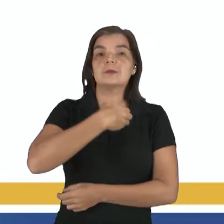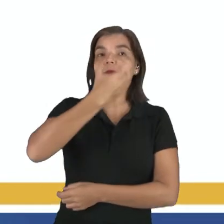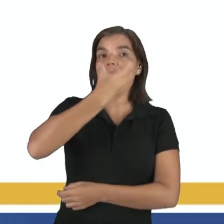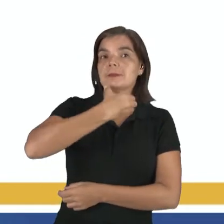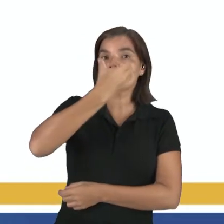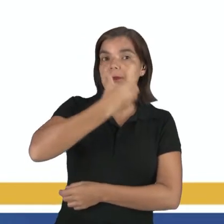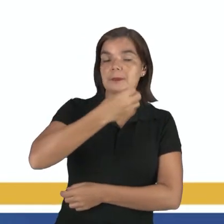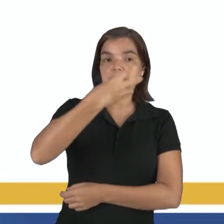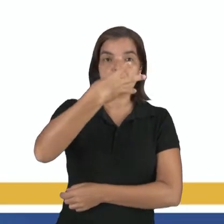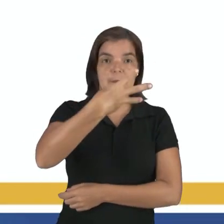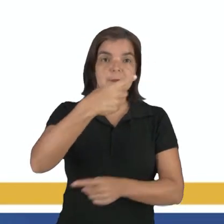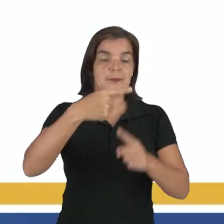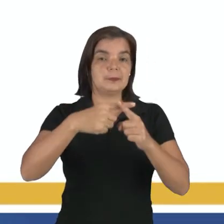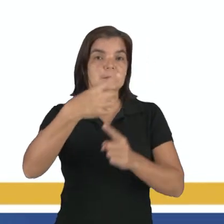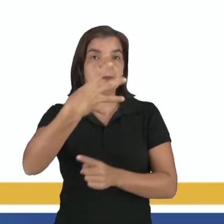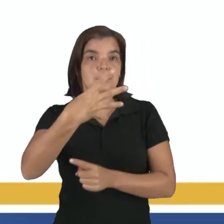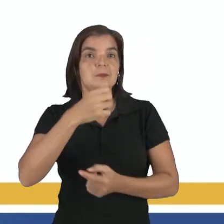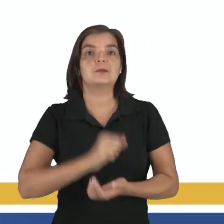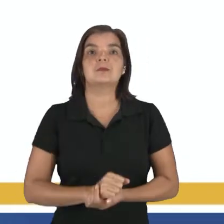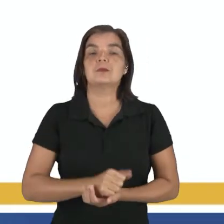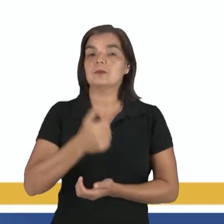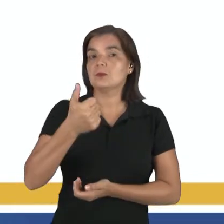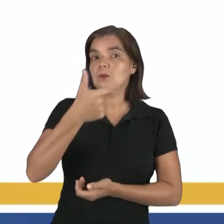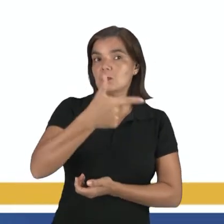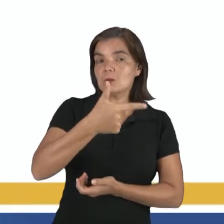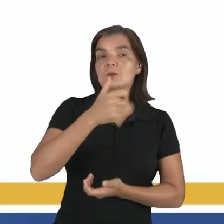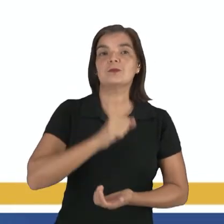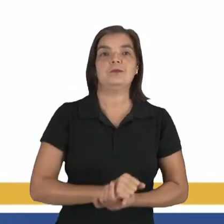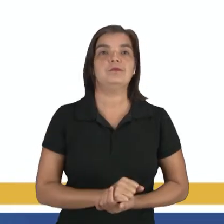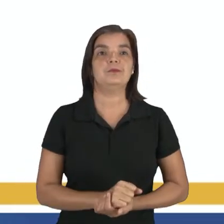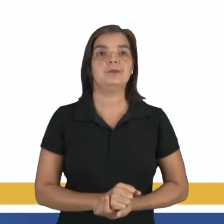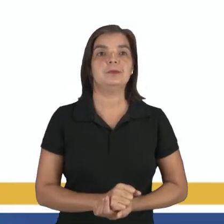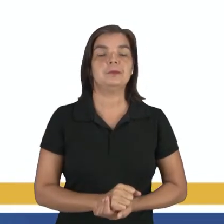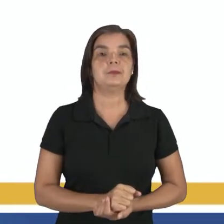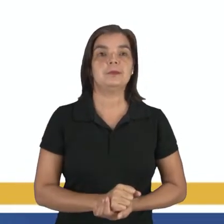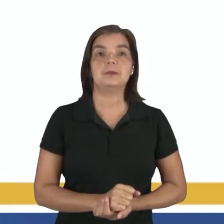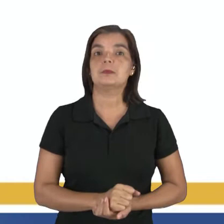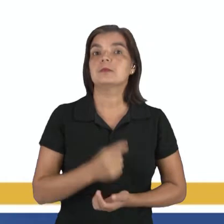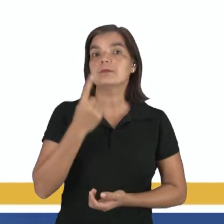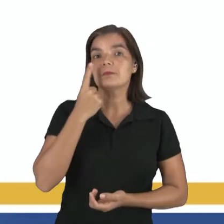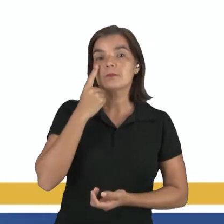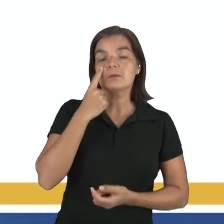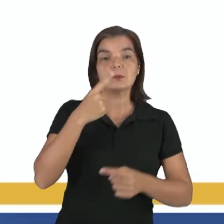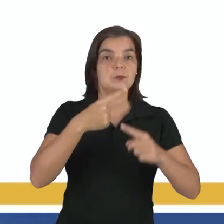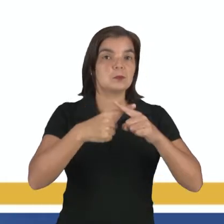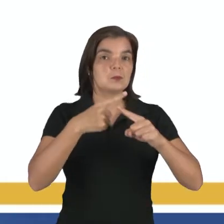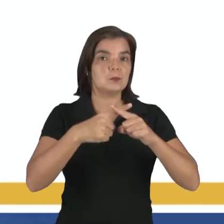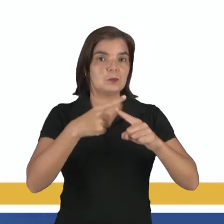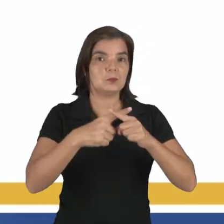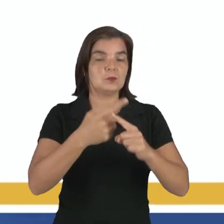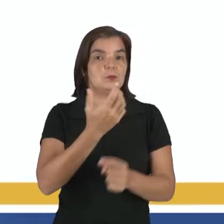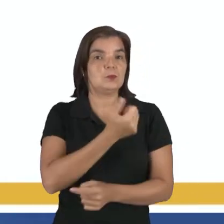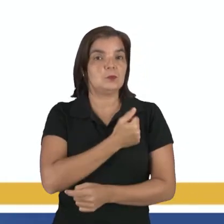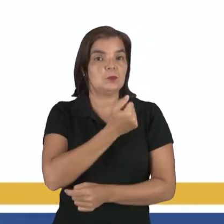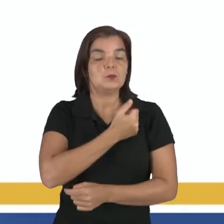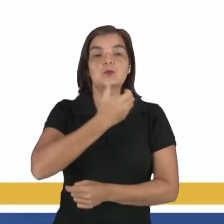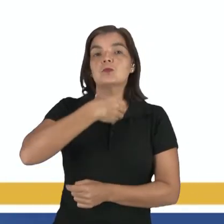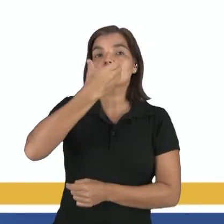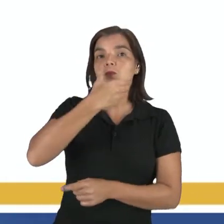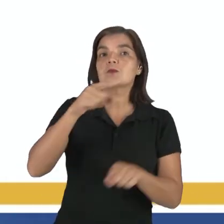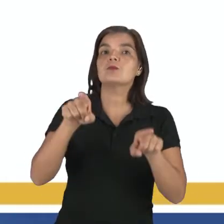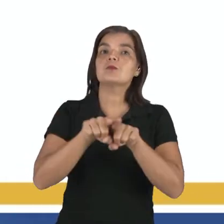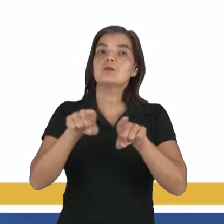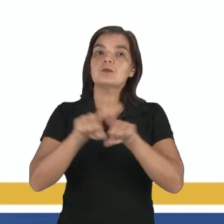das maçãs 324 12 então no mesmo momento que você multiplica o número de